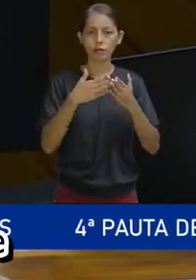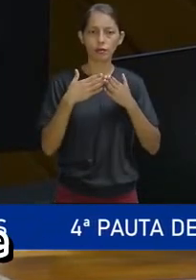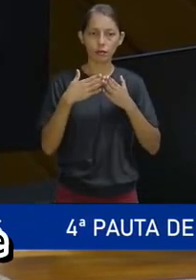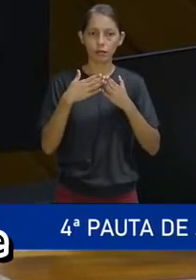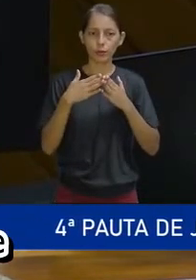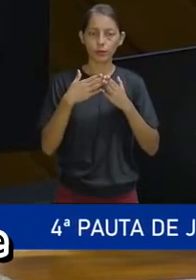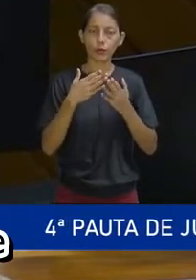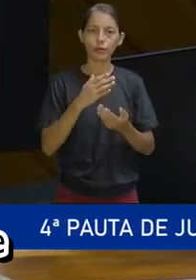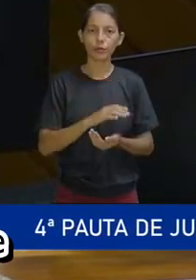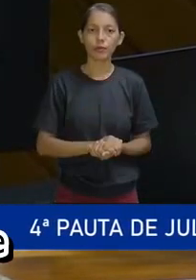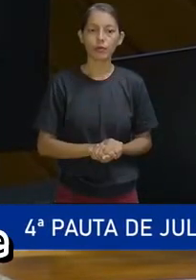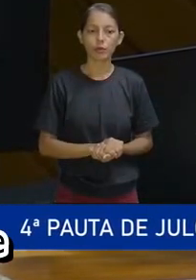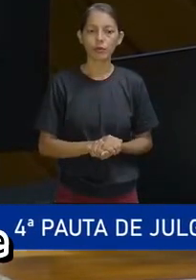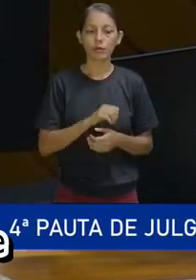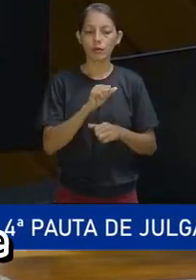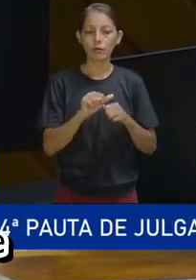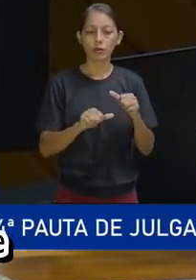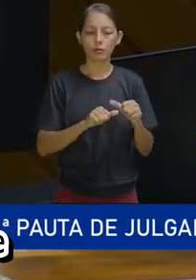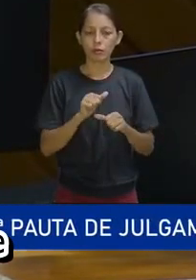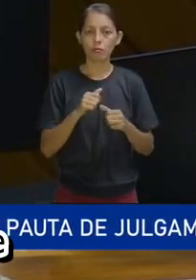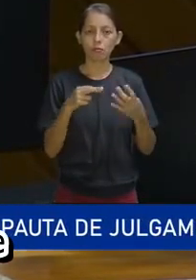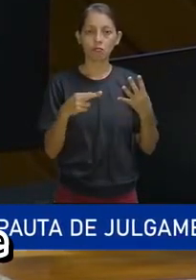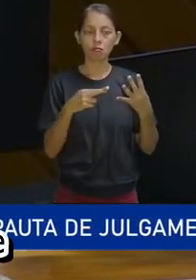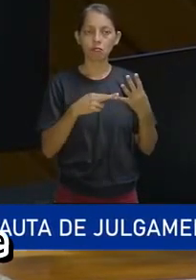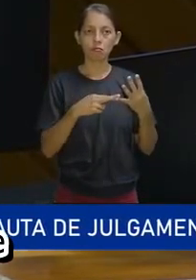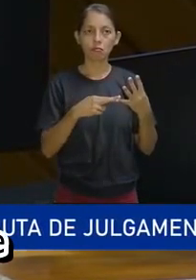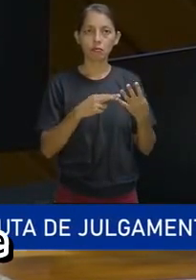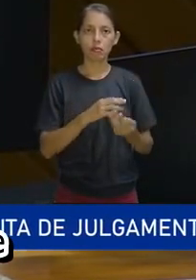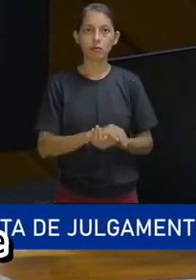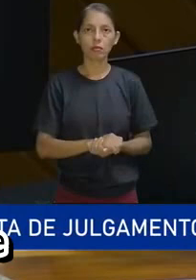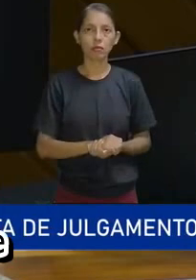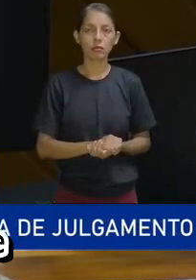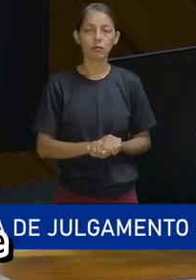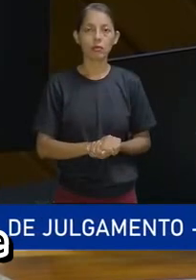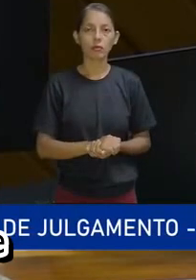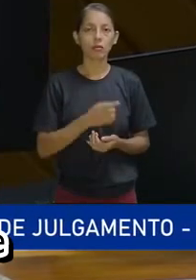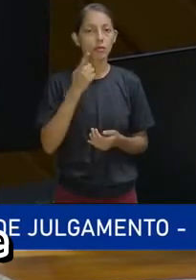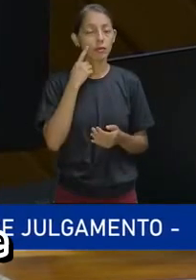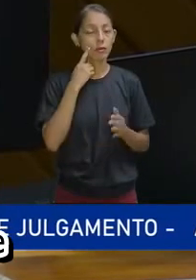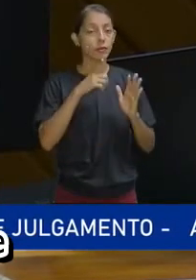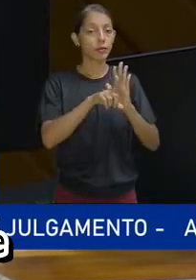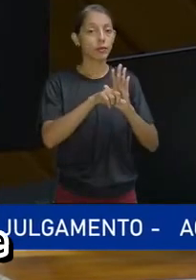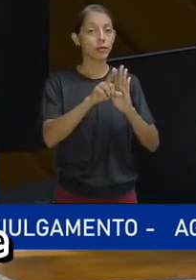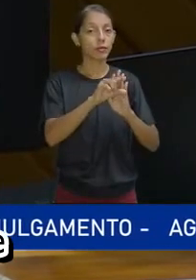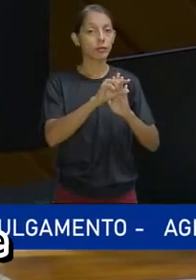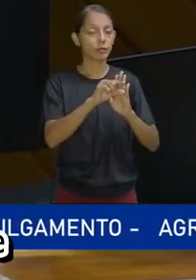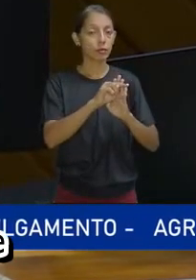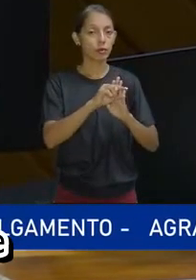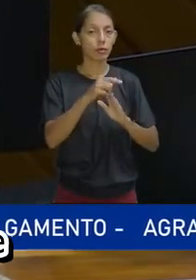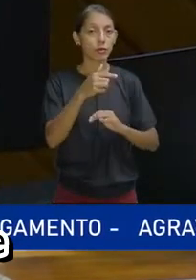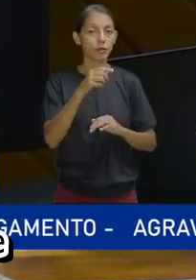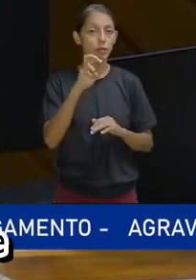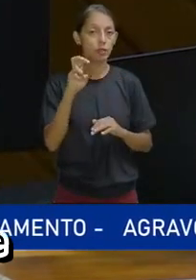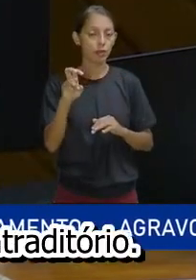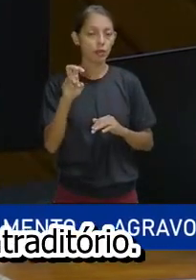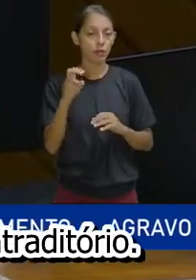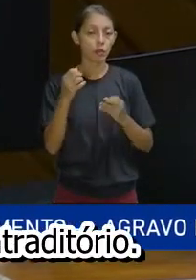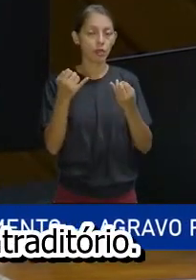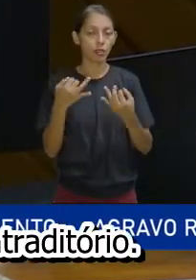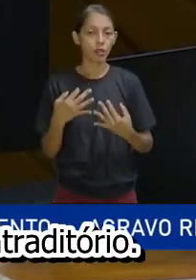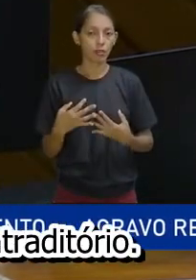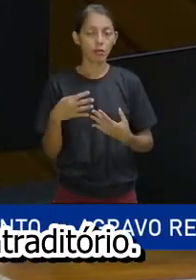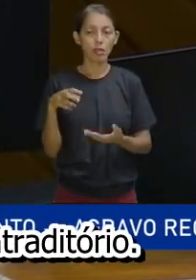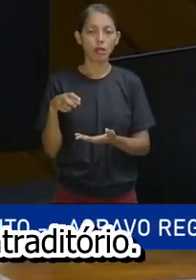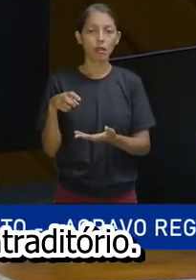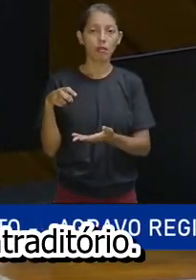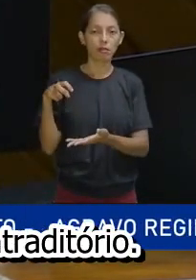de 2022 e alegou afronta ao artigo 5º, inciso 56 da Constituição Federal, que a condenação teria se baseado